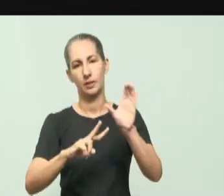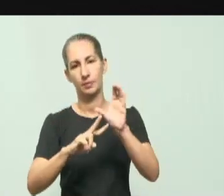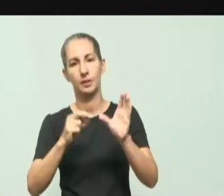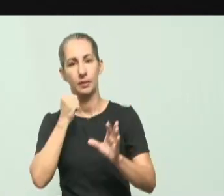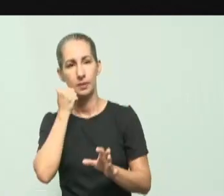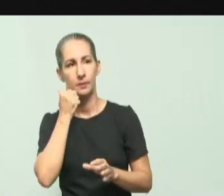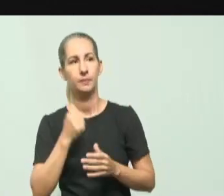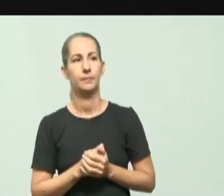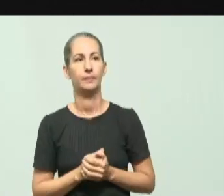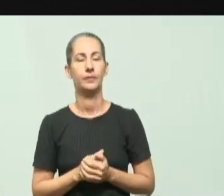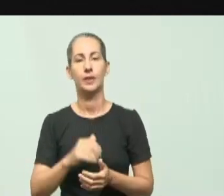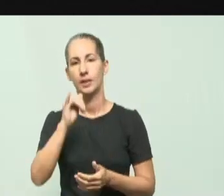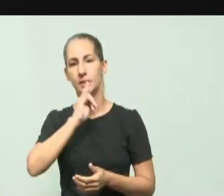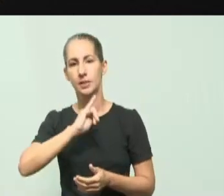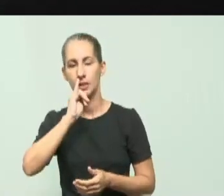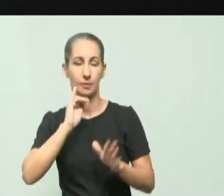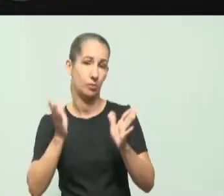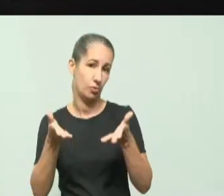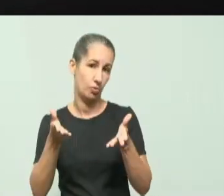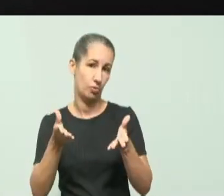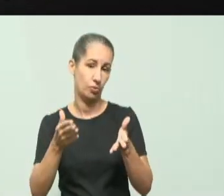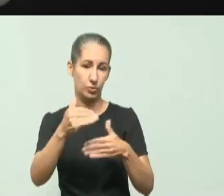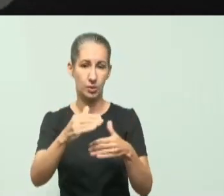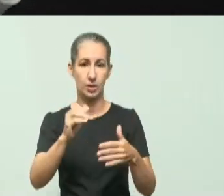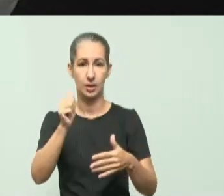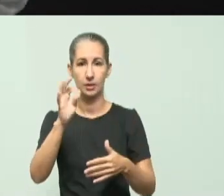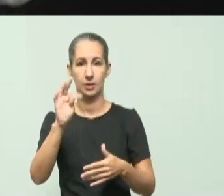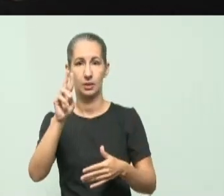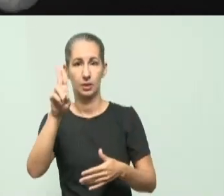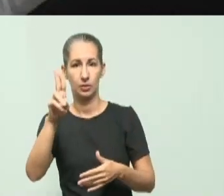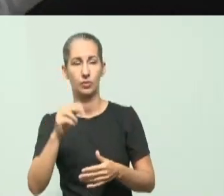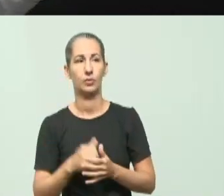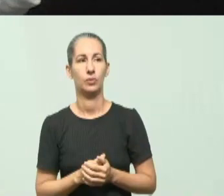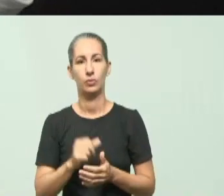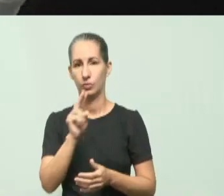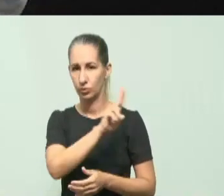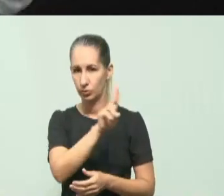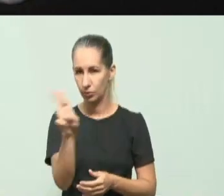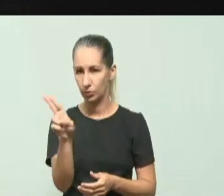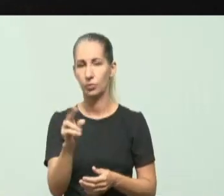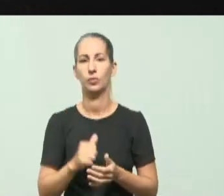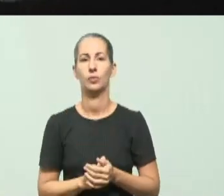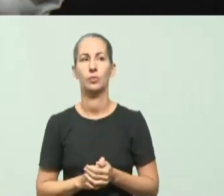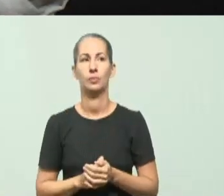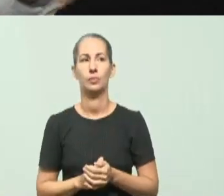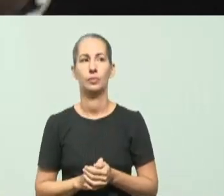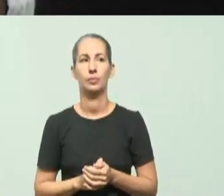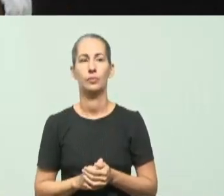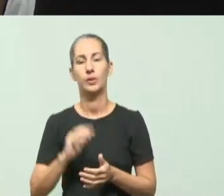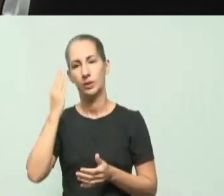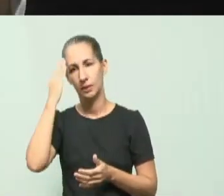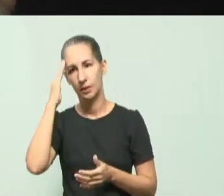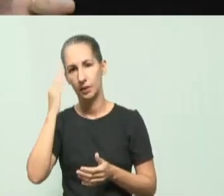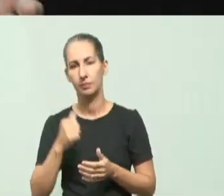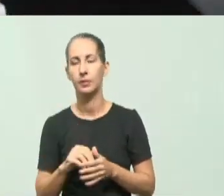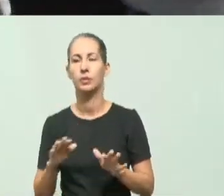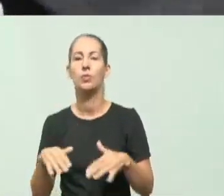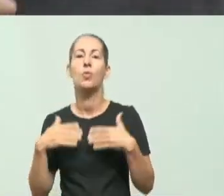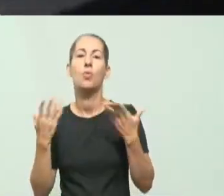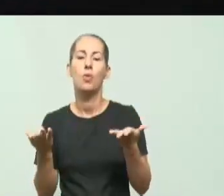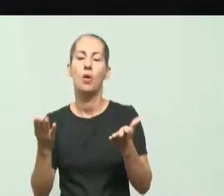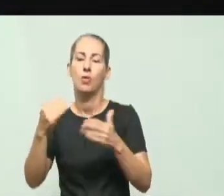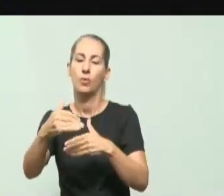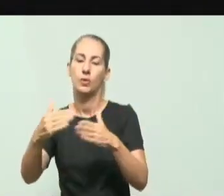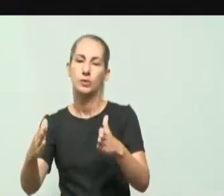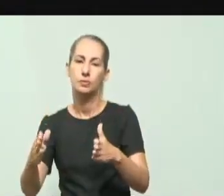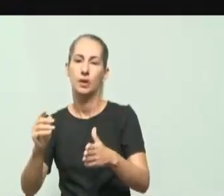Municipal, como, por exemplo, hoje a gente tem o Largo do Ateneu, né, com a denominação, com a compreensão do qual é o